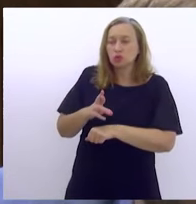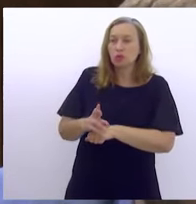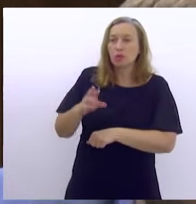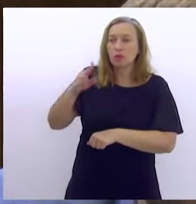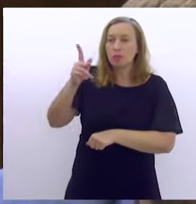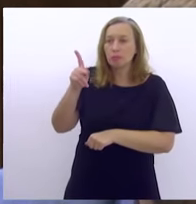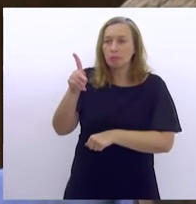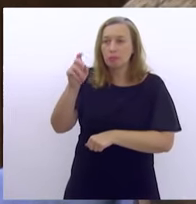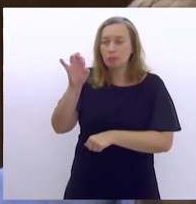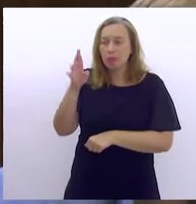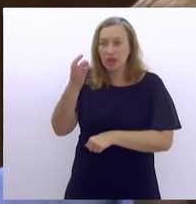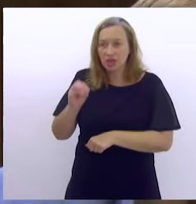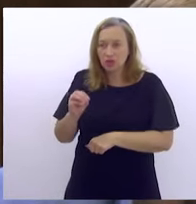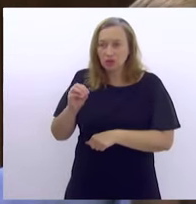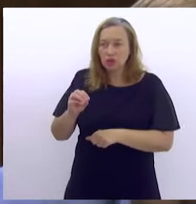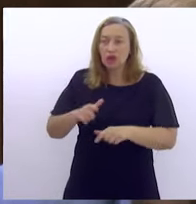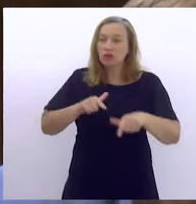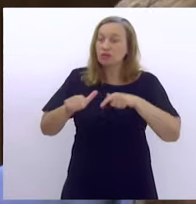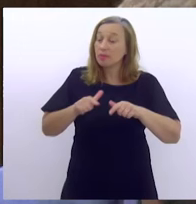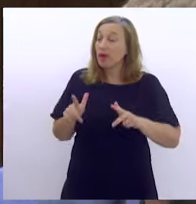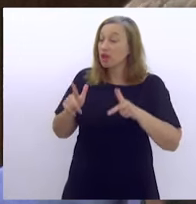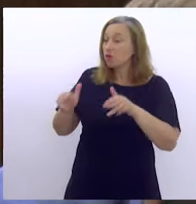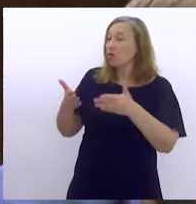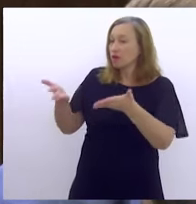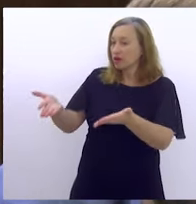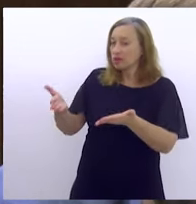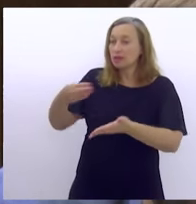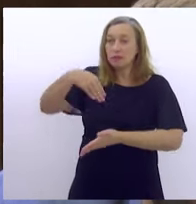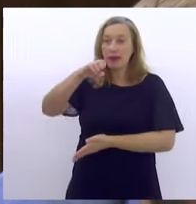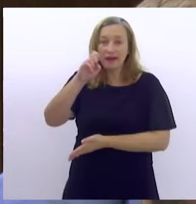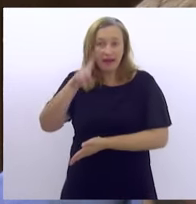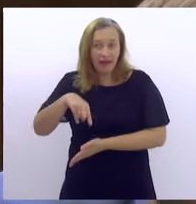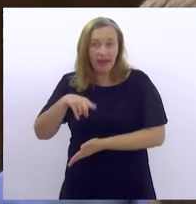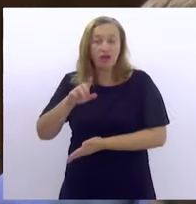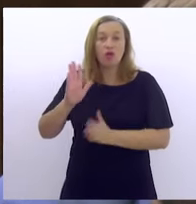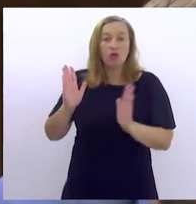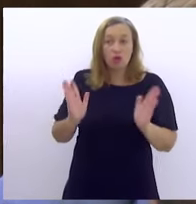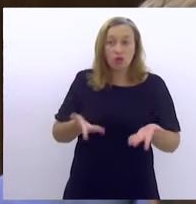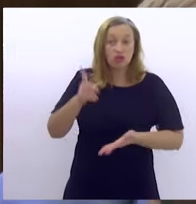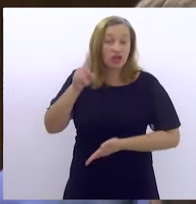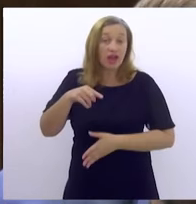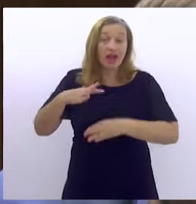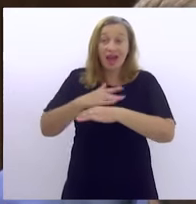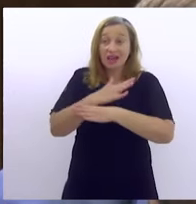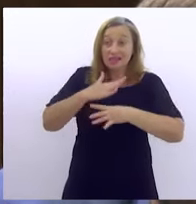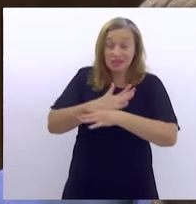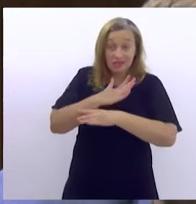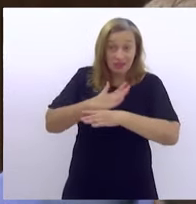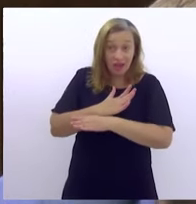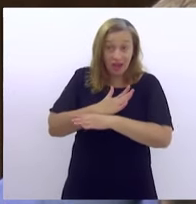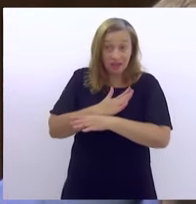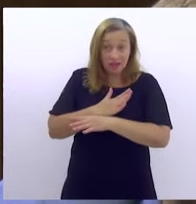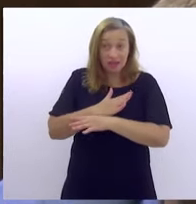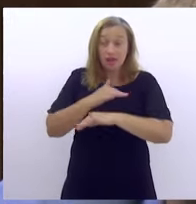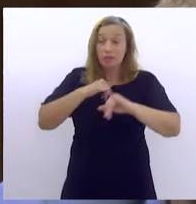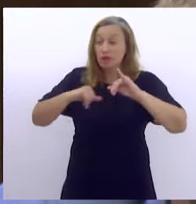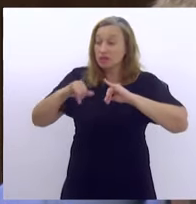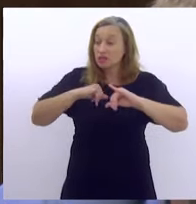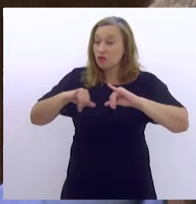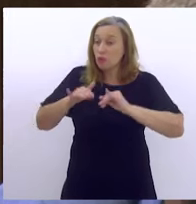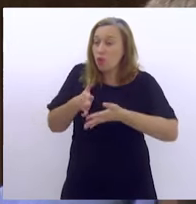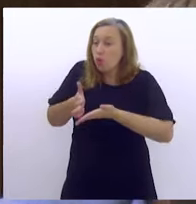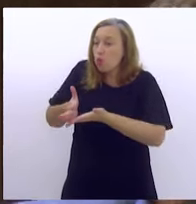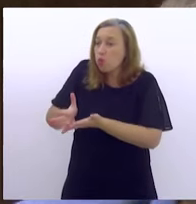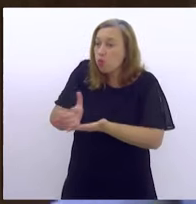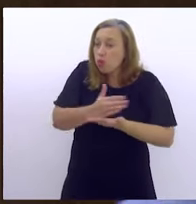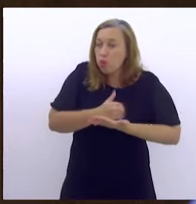que é por ações como essa que Macaé hoje é considerada a cidade, pelos dados da